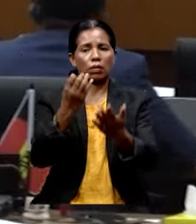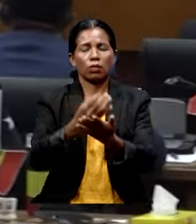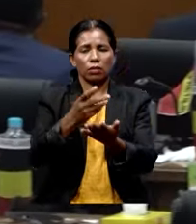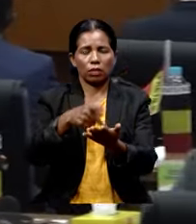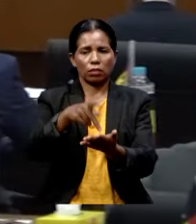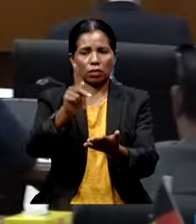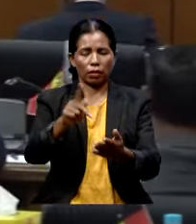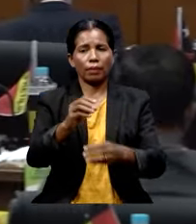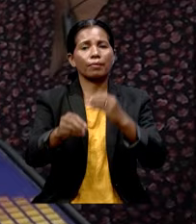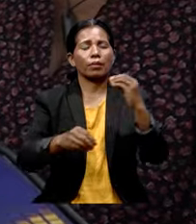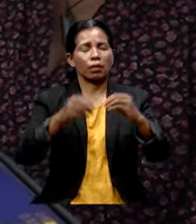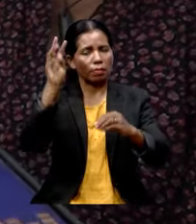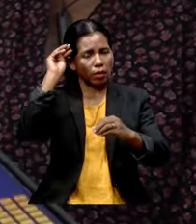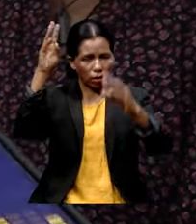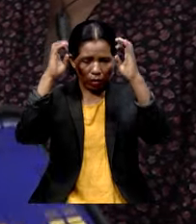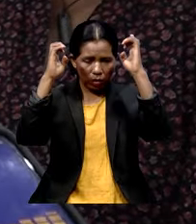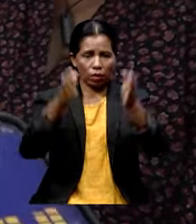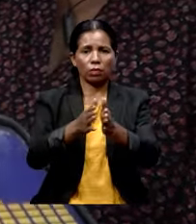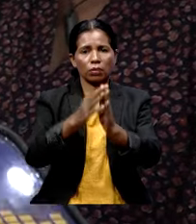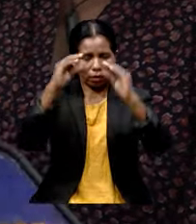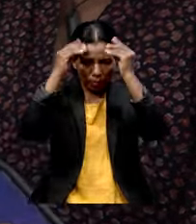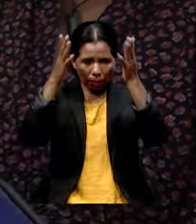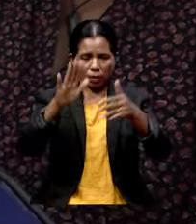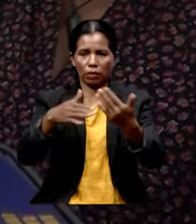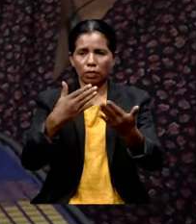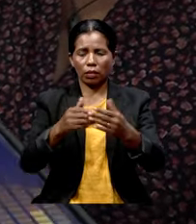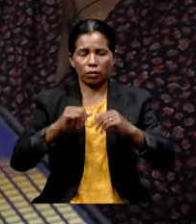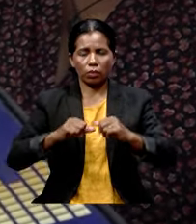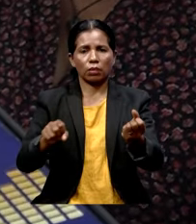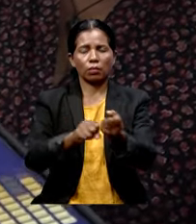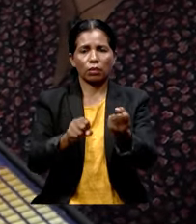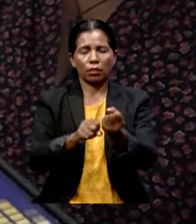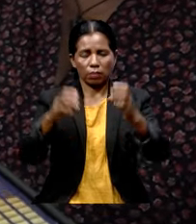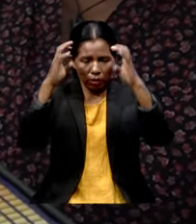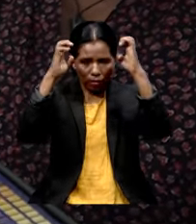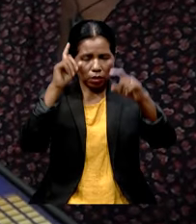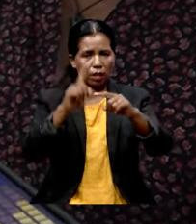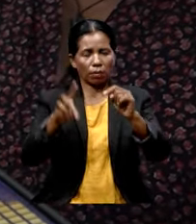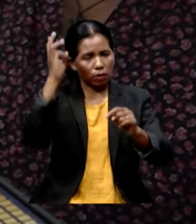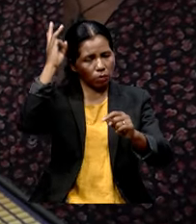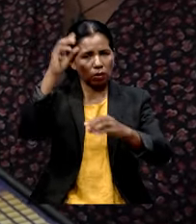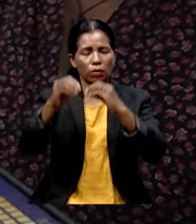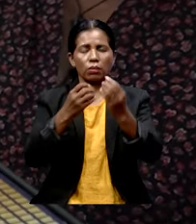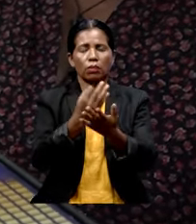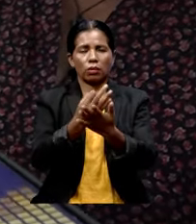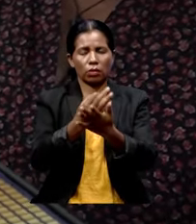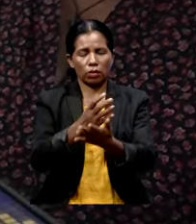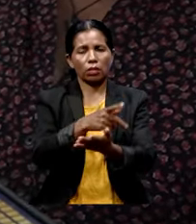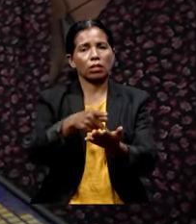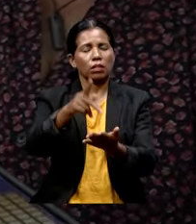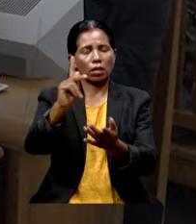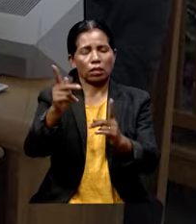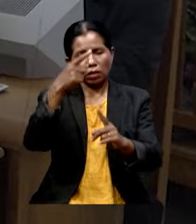alojamento. A tamba questão do Ministro da Educação russo, professor contratado Sira, ato contribui para a educação no labele preocupa o ossa na alojamento no relafate.